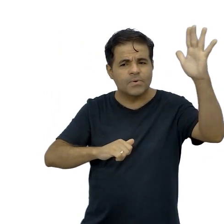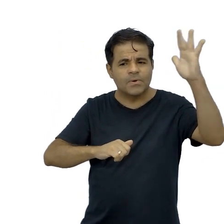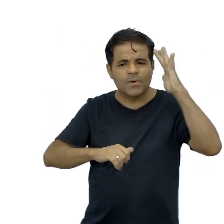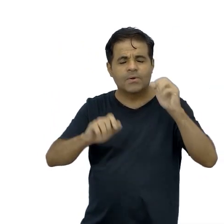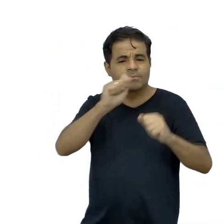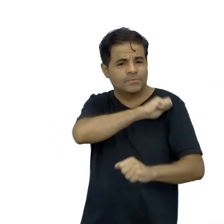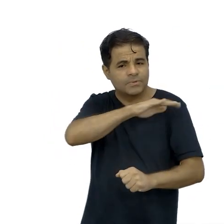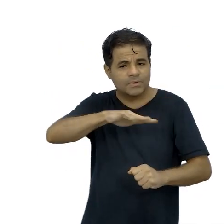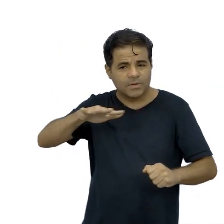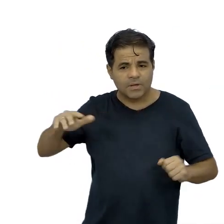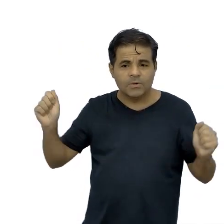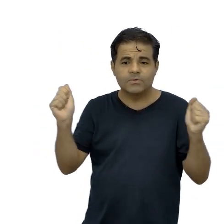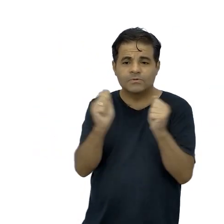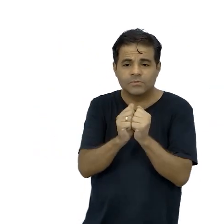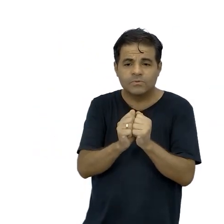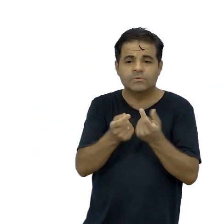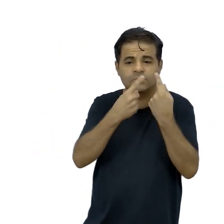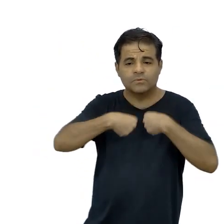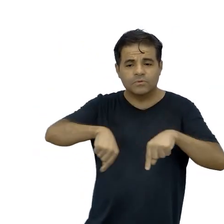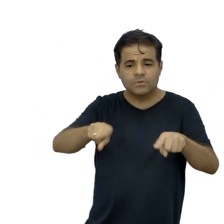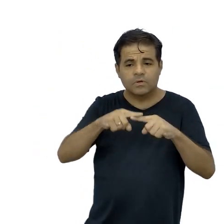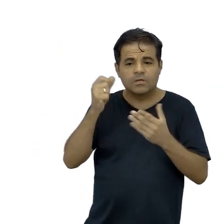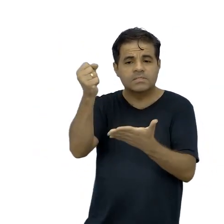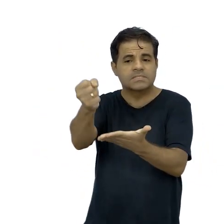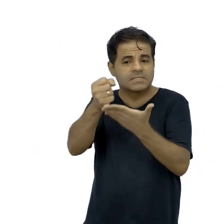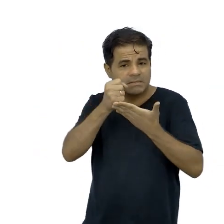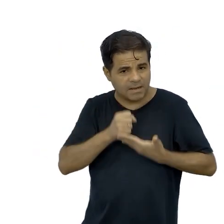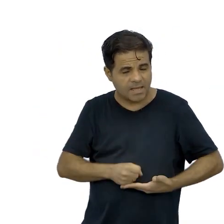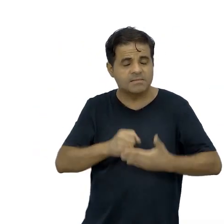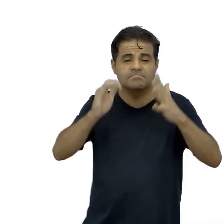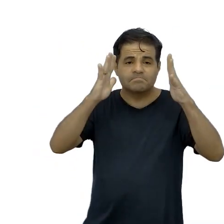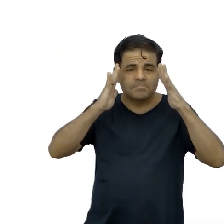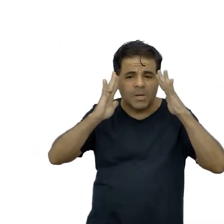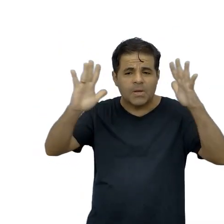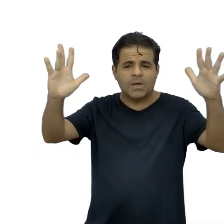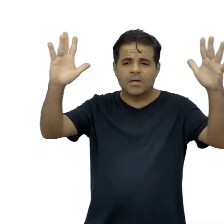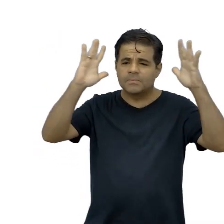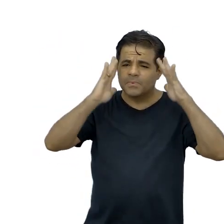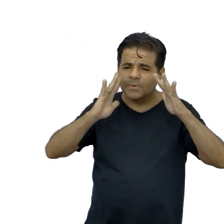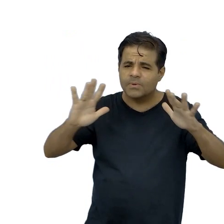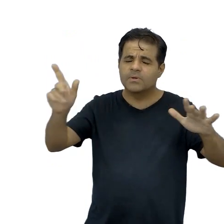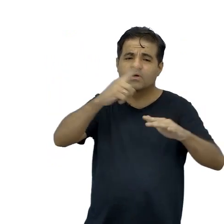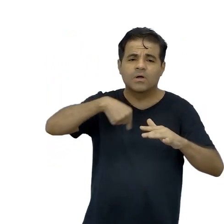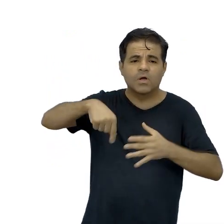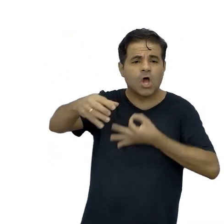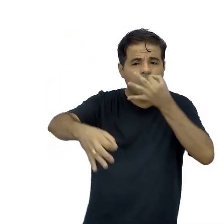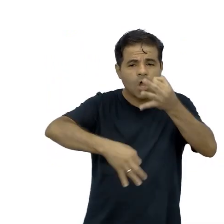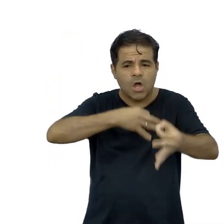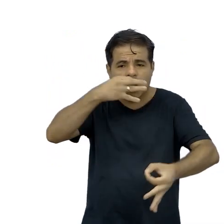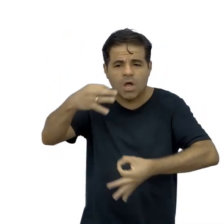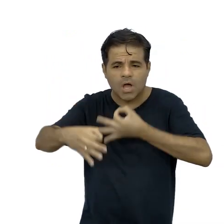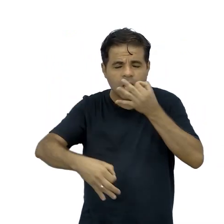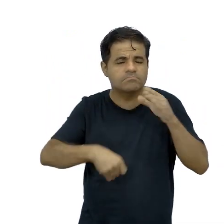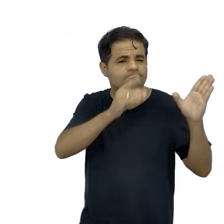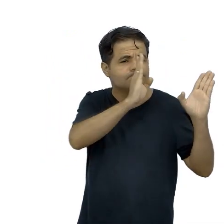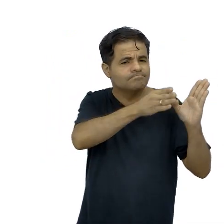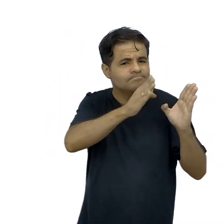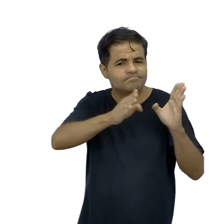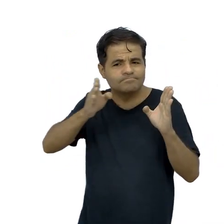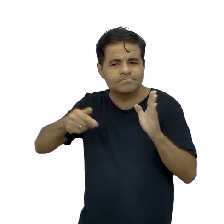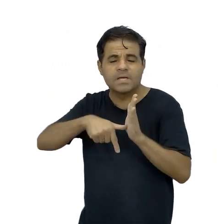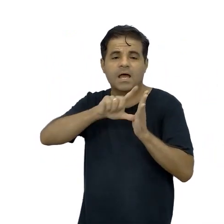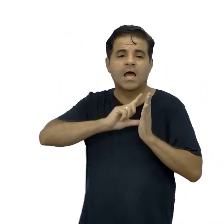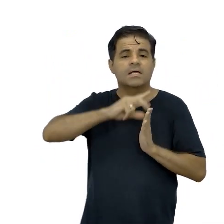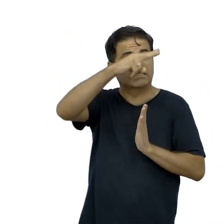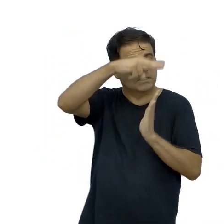alunos, né? A gente traz aqui para vocês refletirem. Então, algumas sugestões de etapas a serem realizadas antes